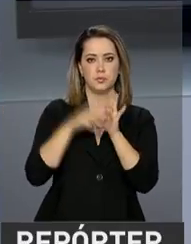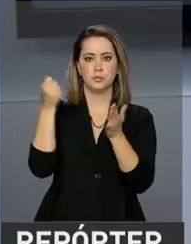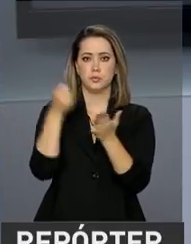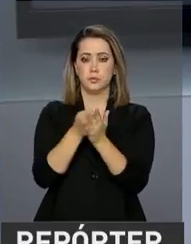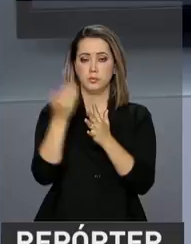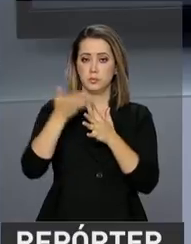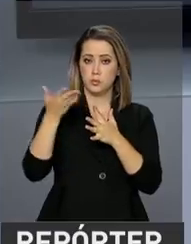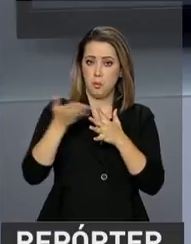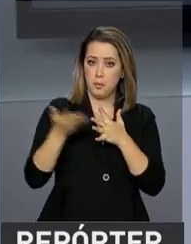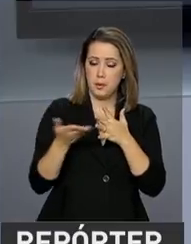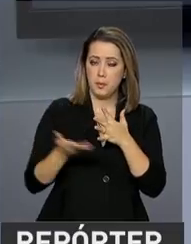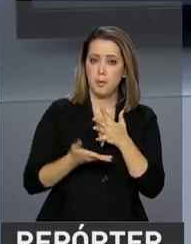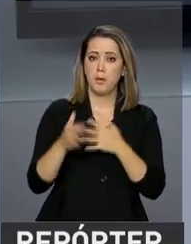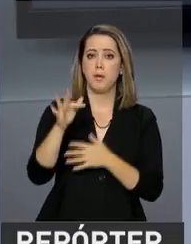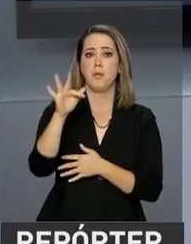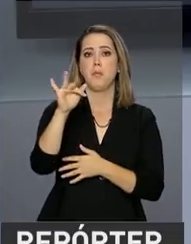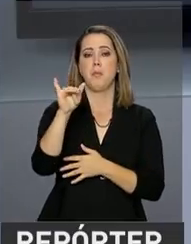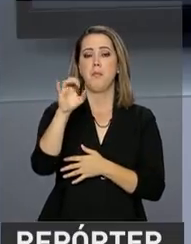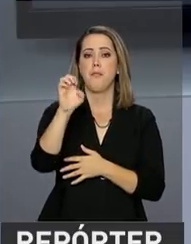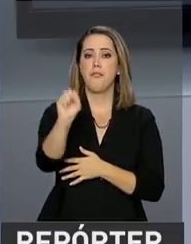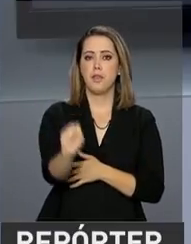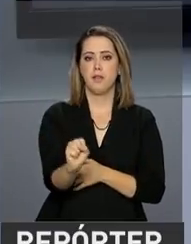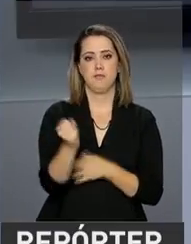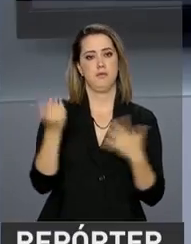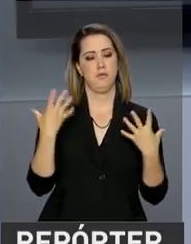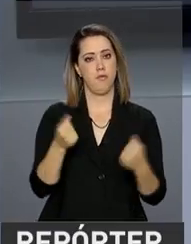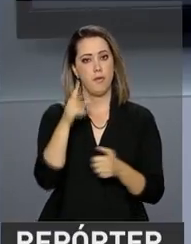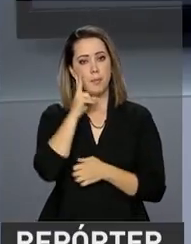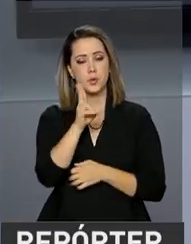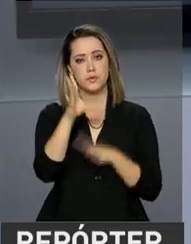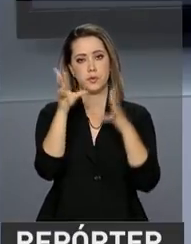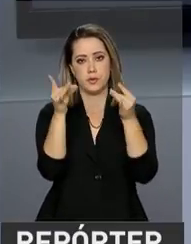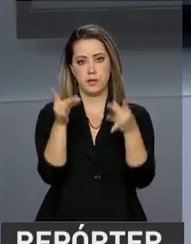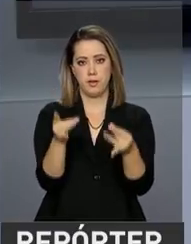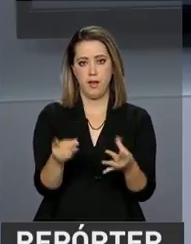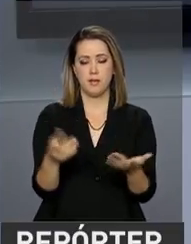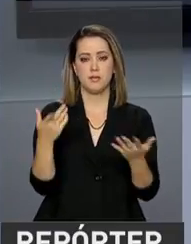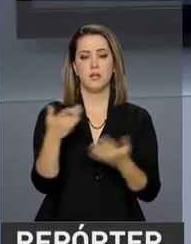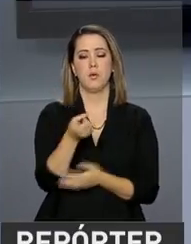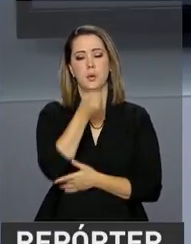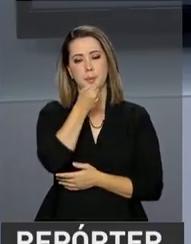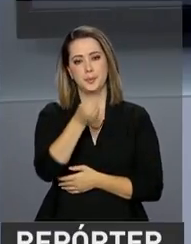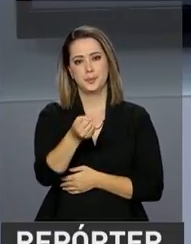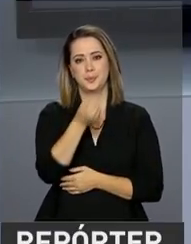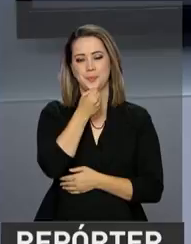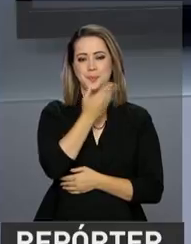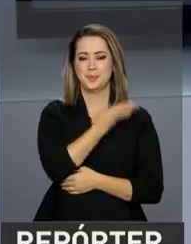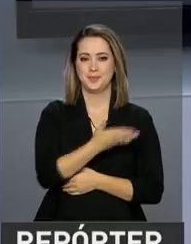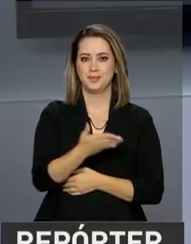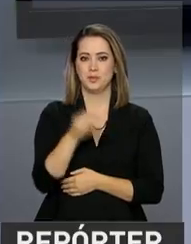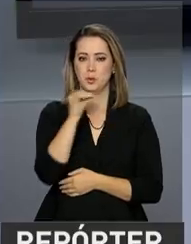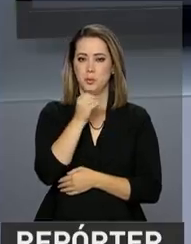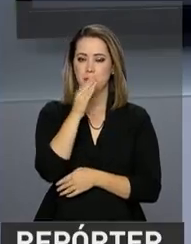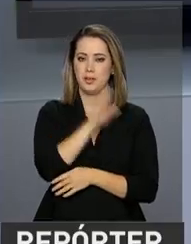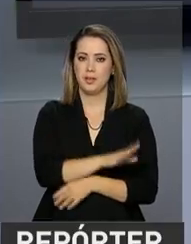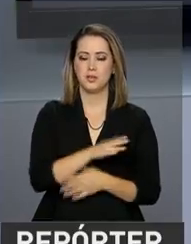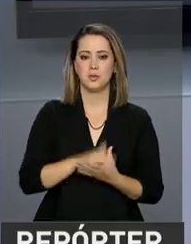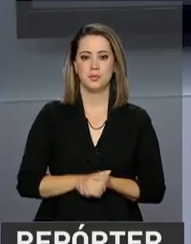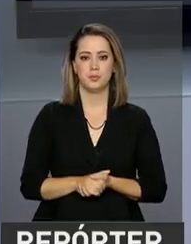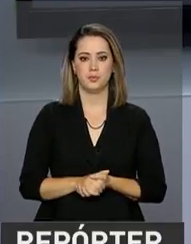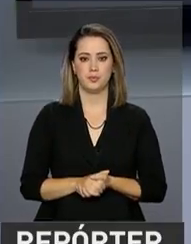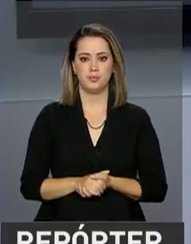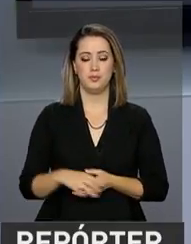para o financiamento estudantil vamos entrar no palácio do planalto saber os detalhes com a repórter gabriela noronha boa tarde gabriela